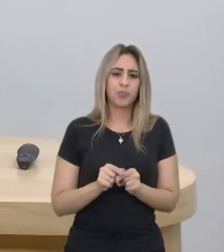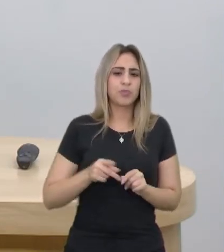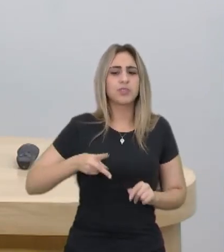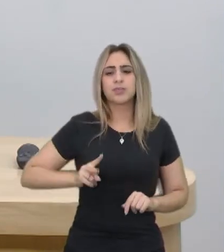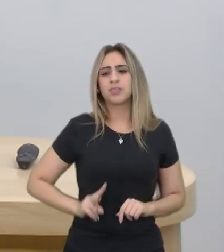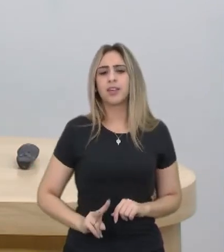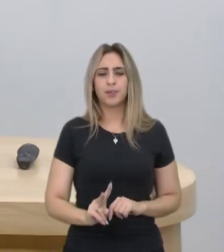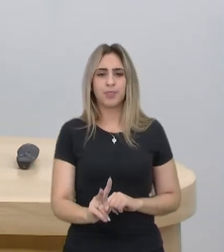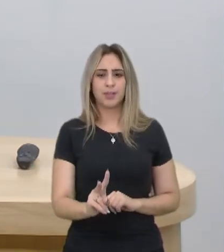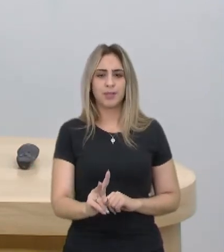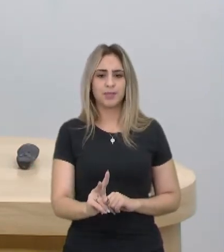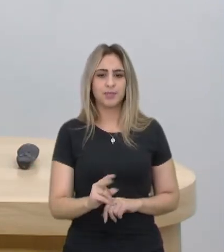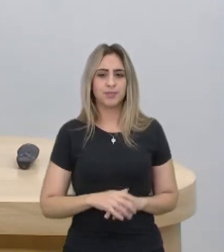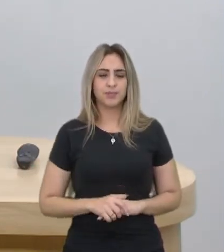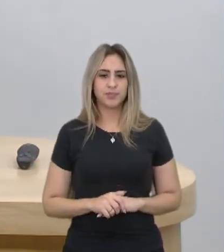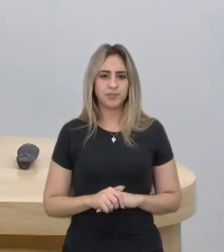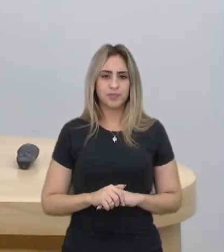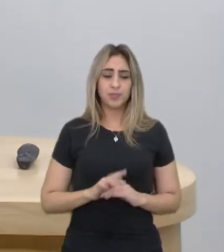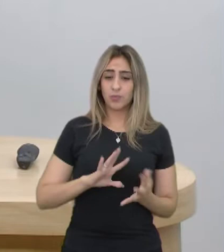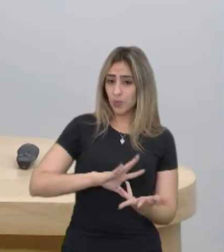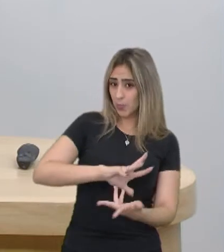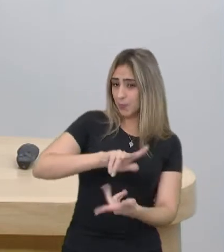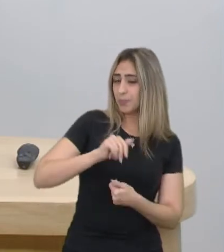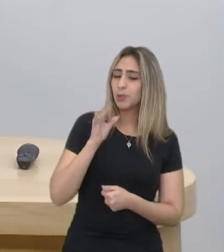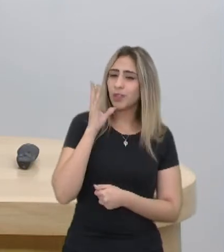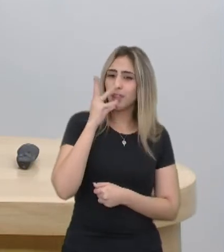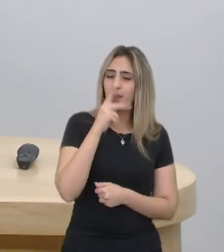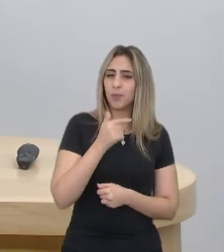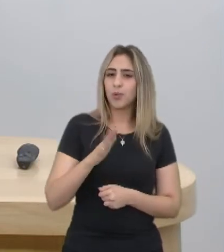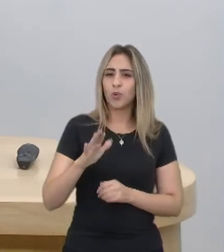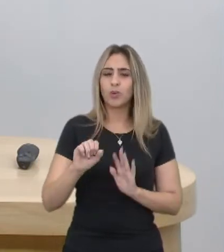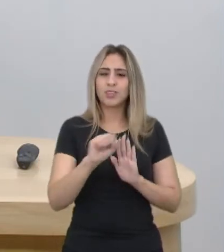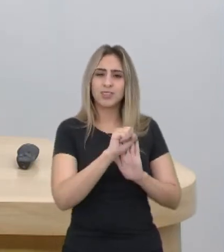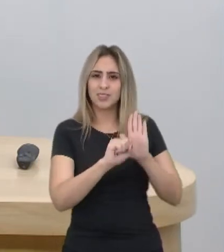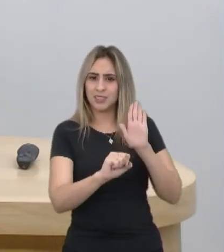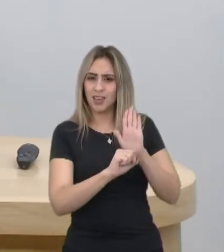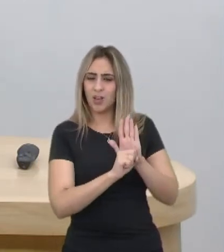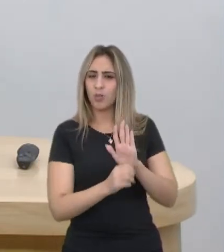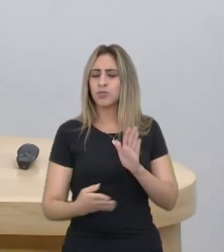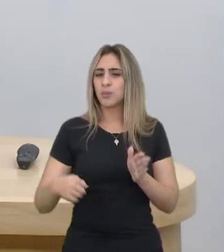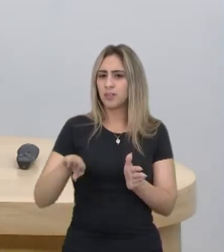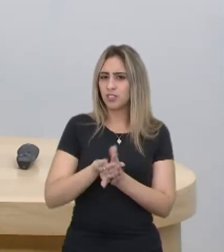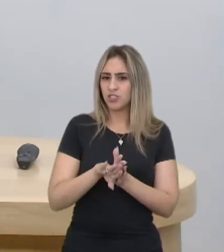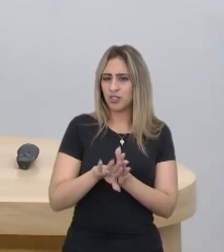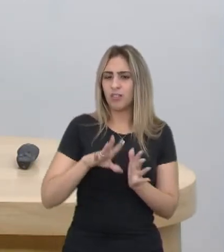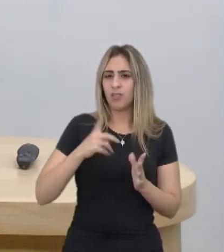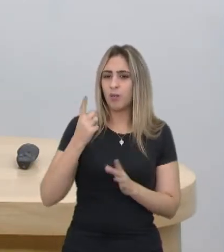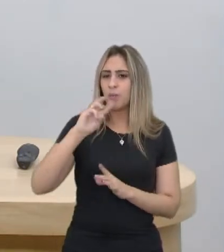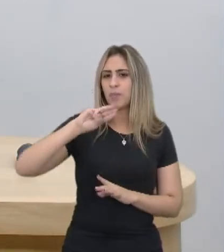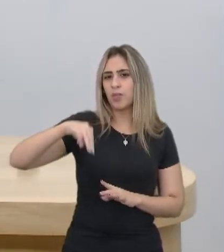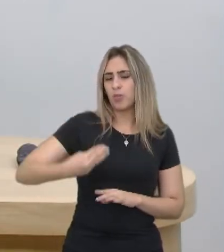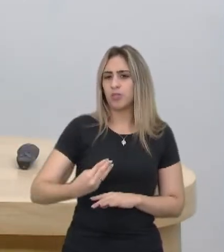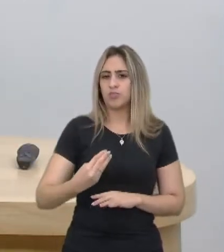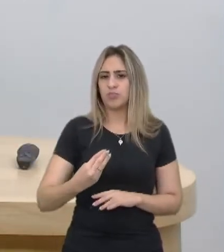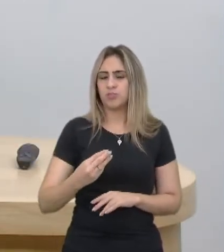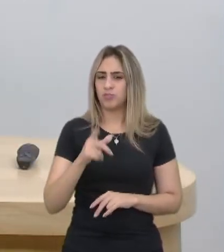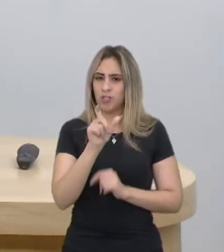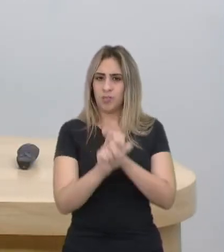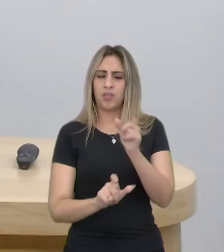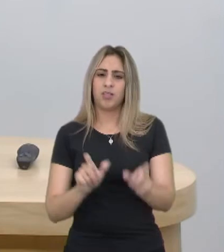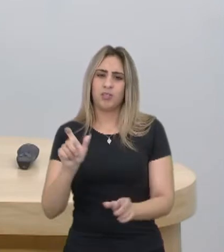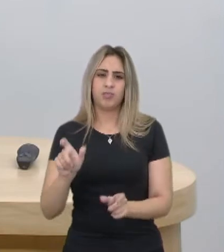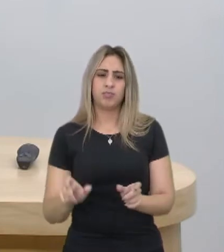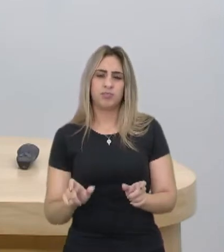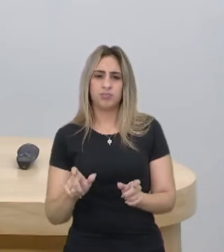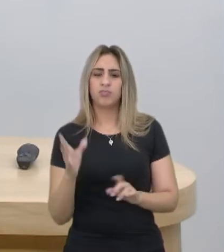Então, o mundo demorou aí séculos para chegar a 1 bilhão de habitantes. Demorou muito